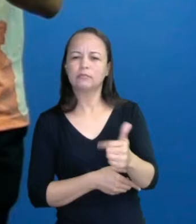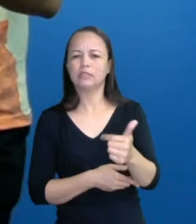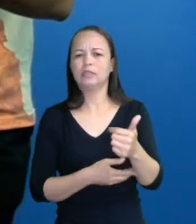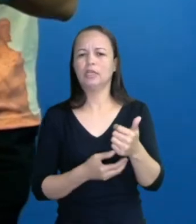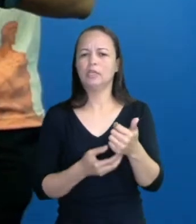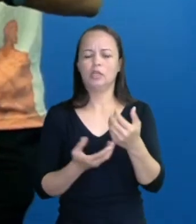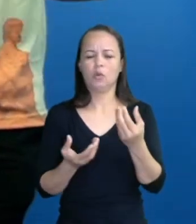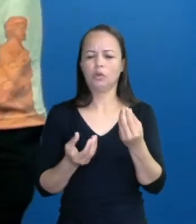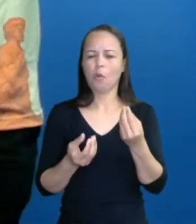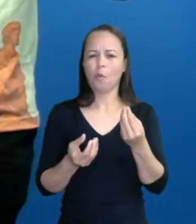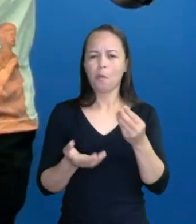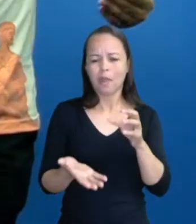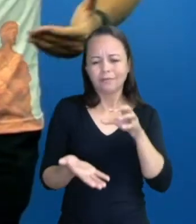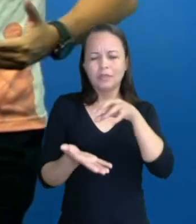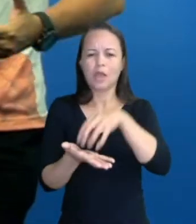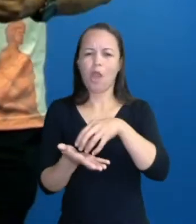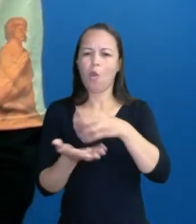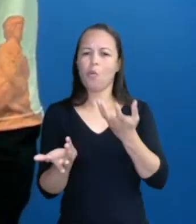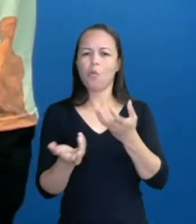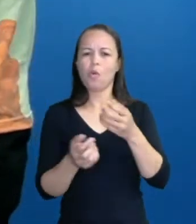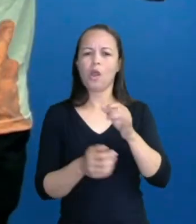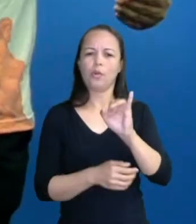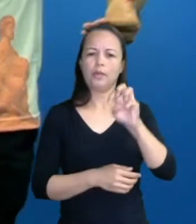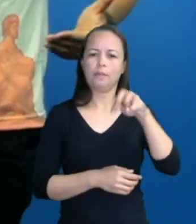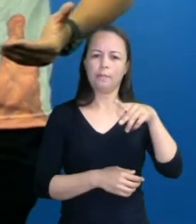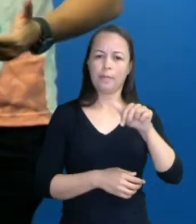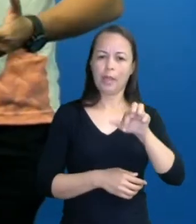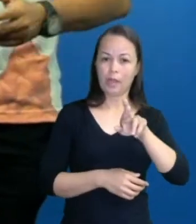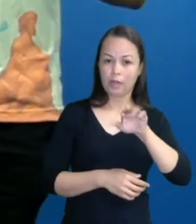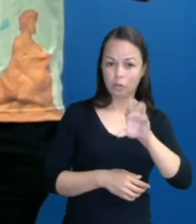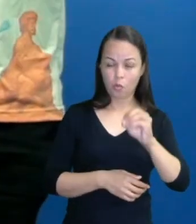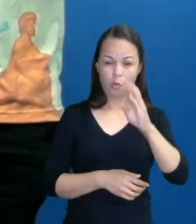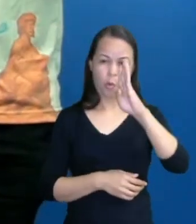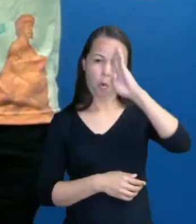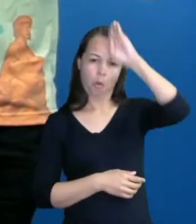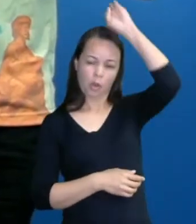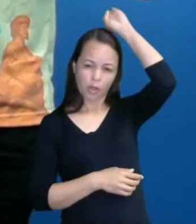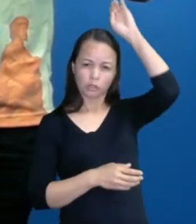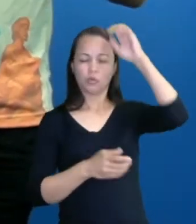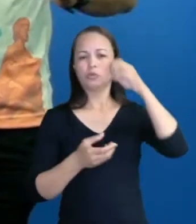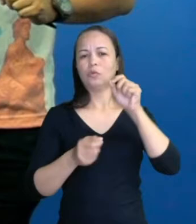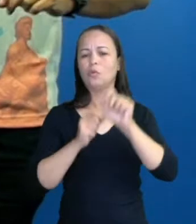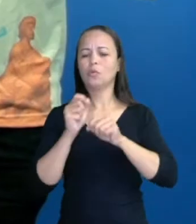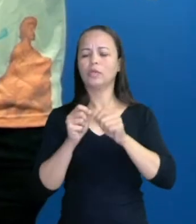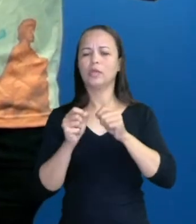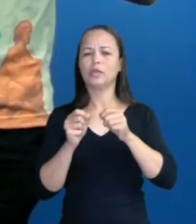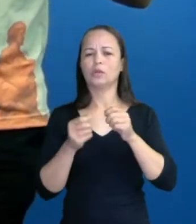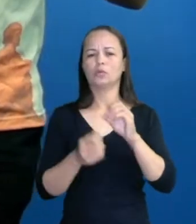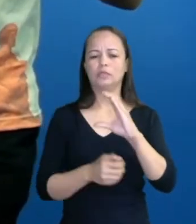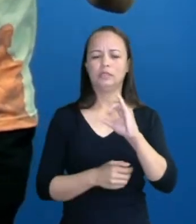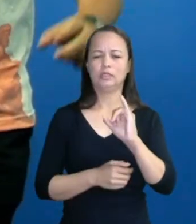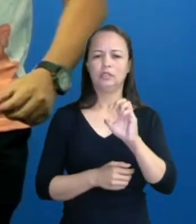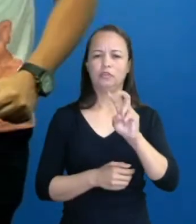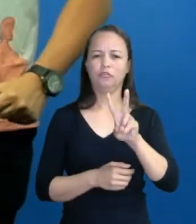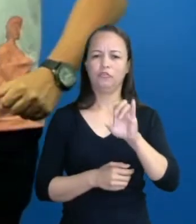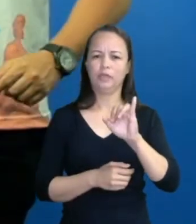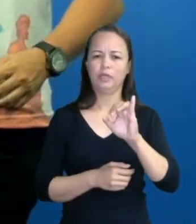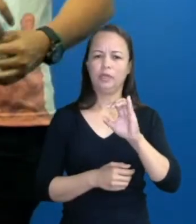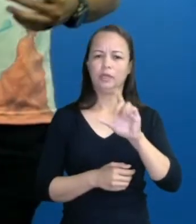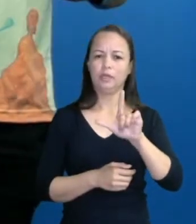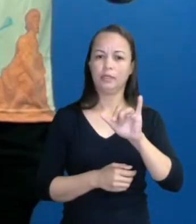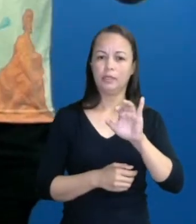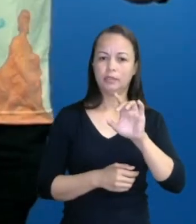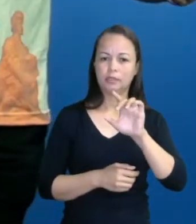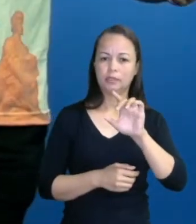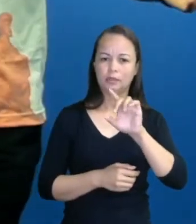não pertenciam ao Império Romano, não pertenciam àquilo que era chamado de civilizador ou civilizatório. Então